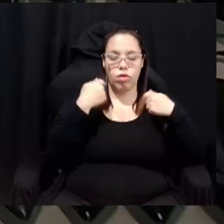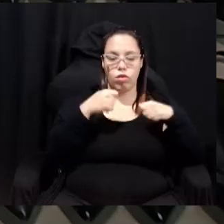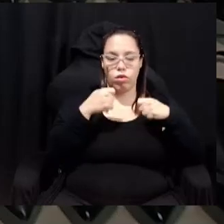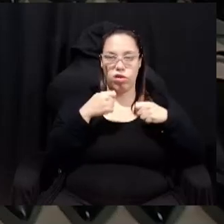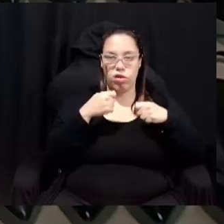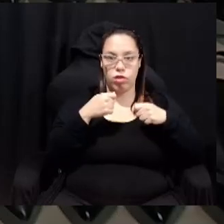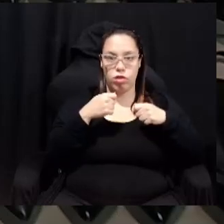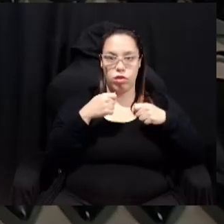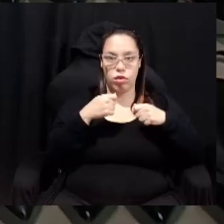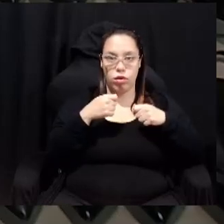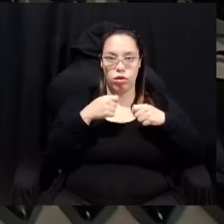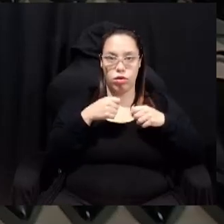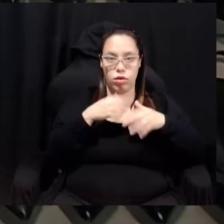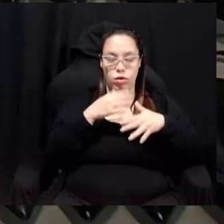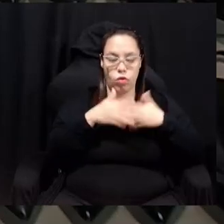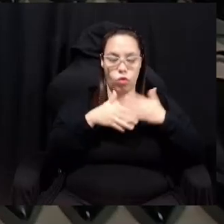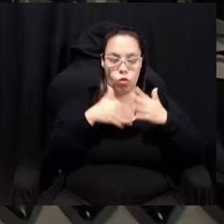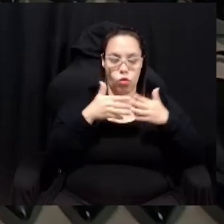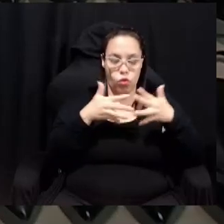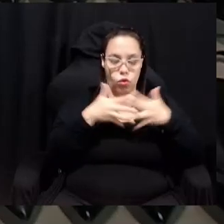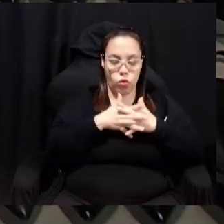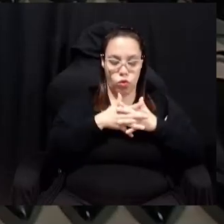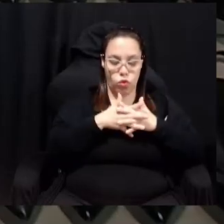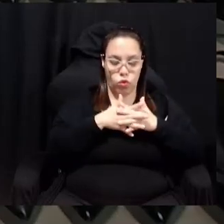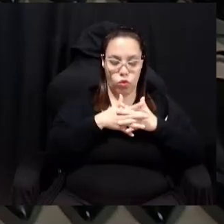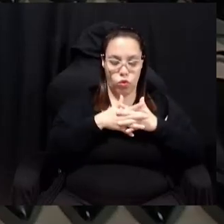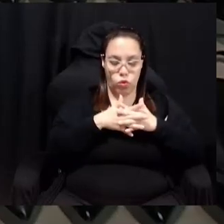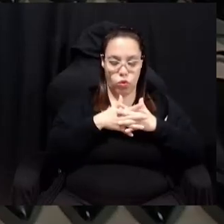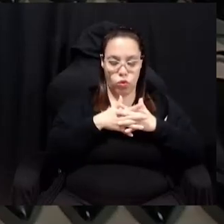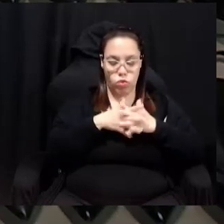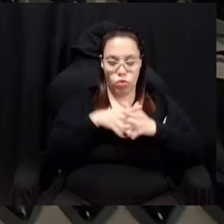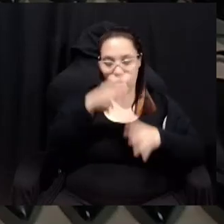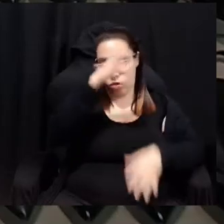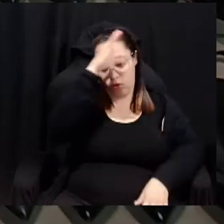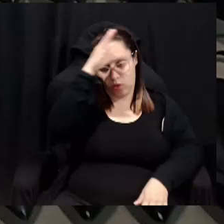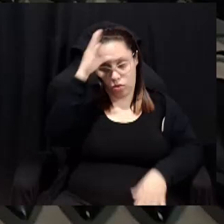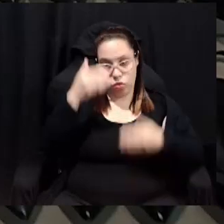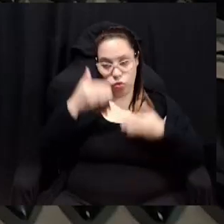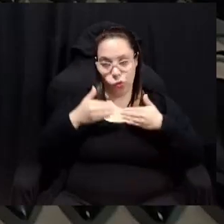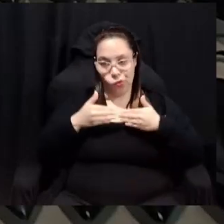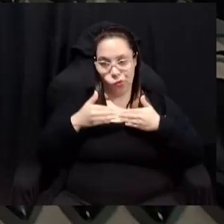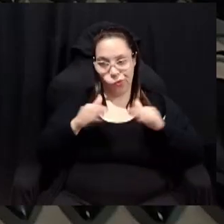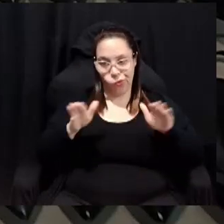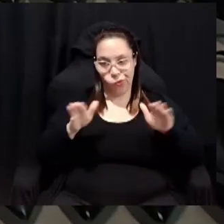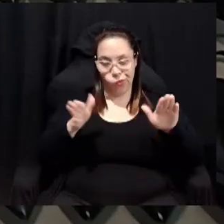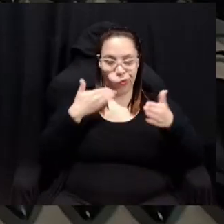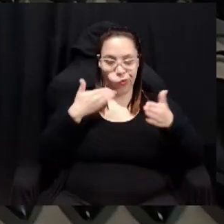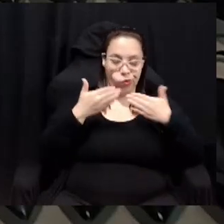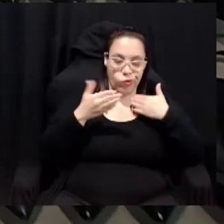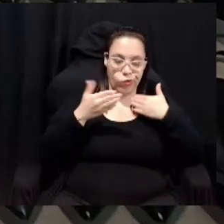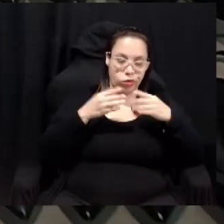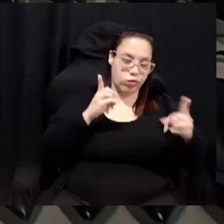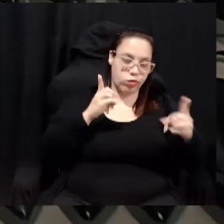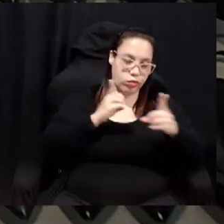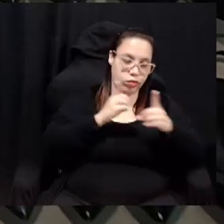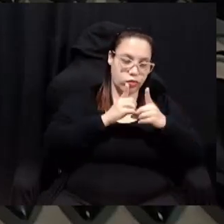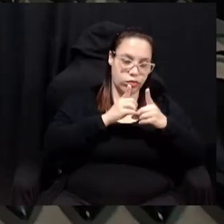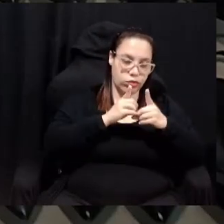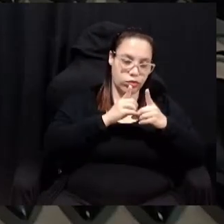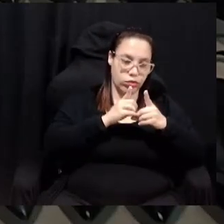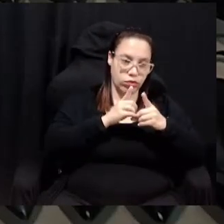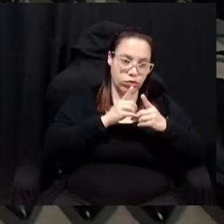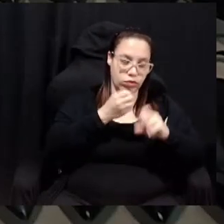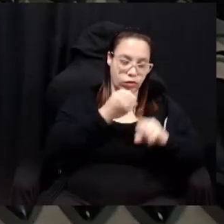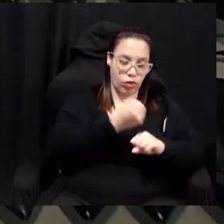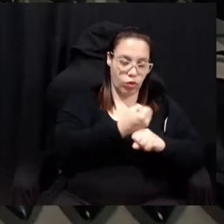nessas duas modalidades. Então, os clientes estavam muito abertos a esse bate-papo, a esse encontro, a uma videochamada, a